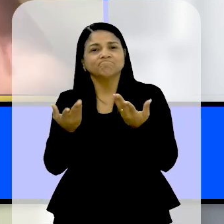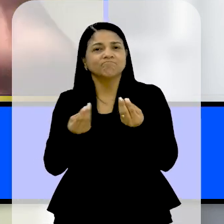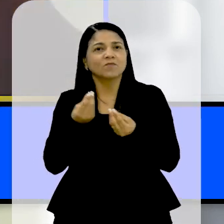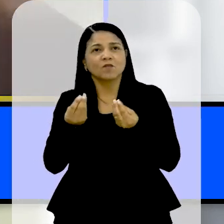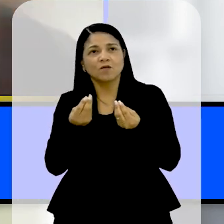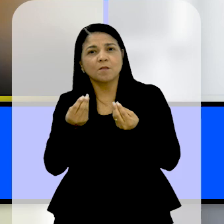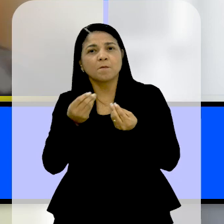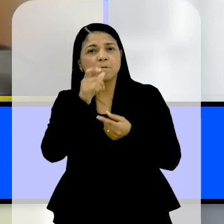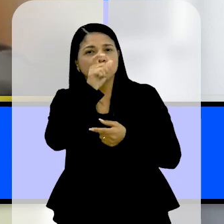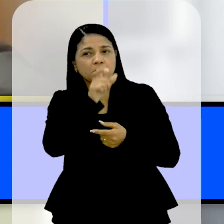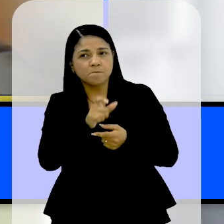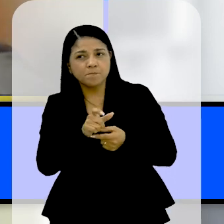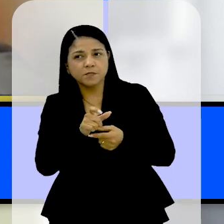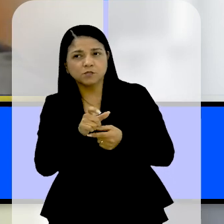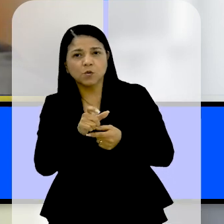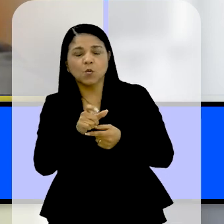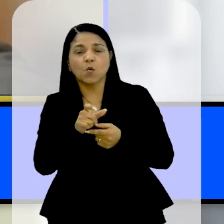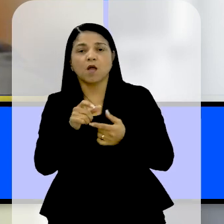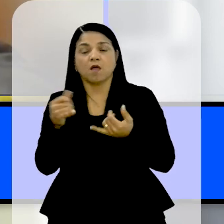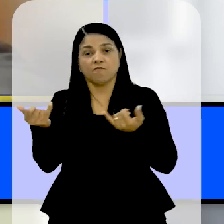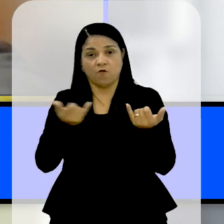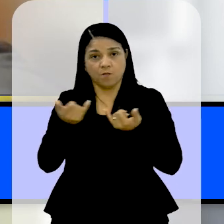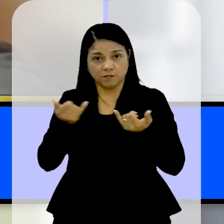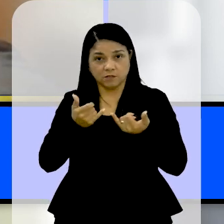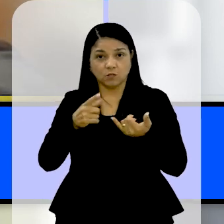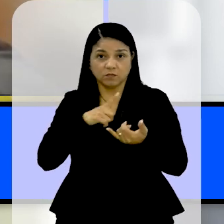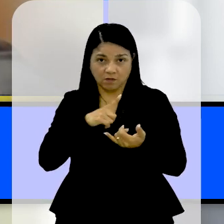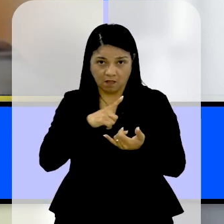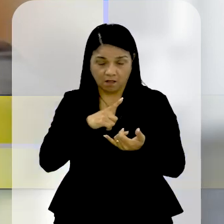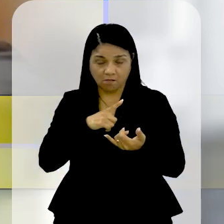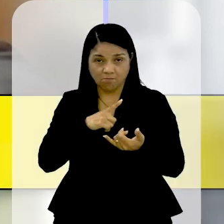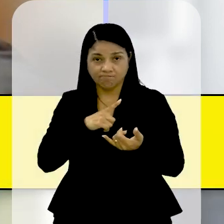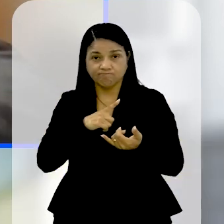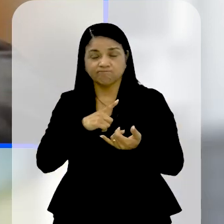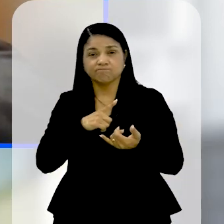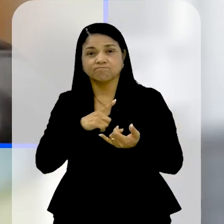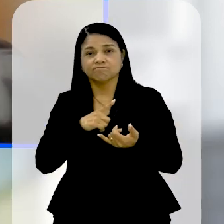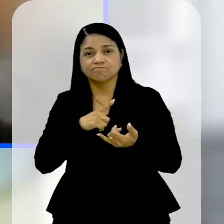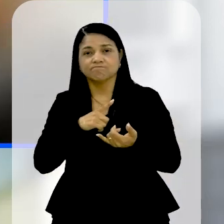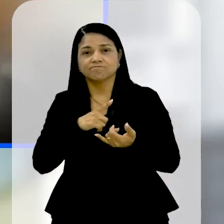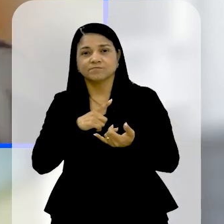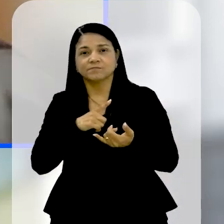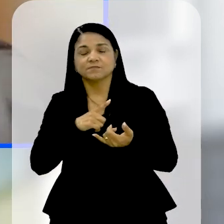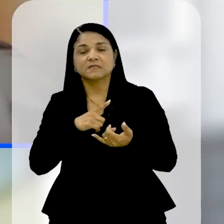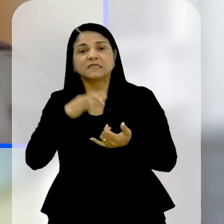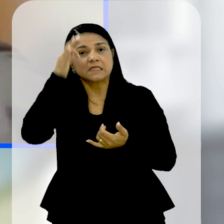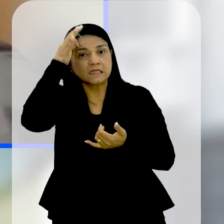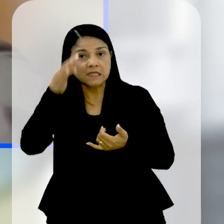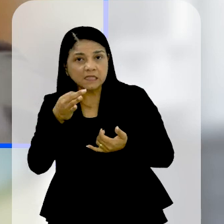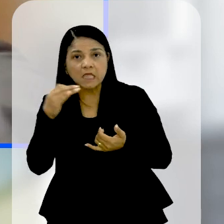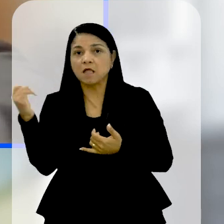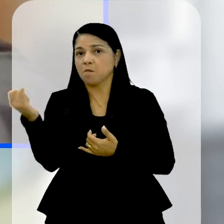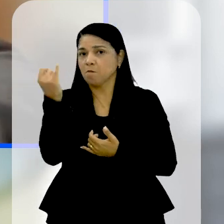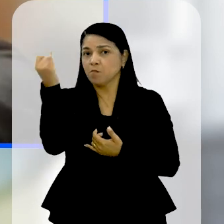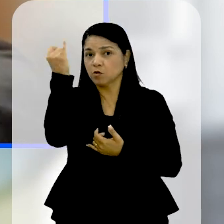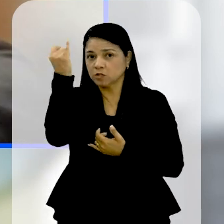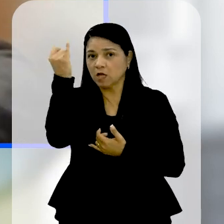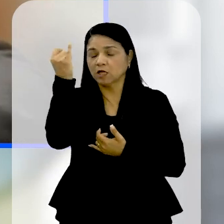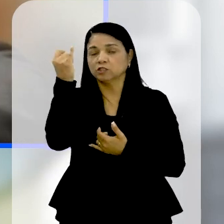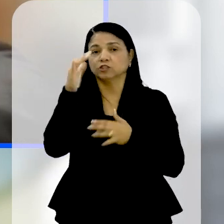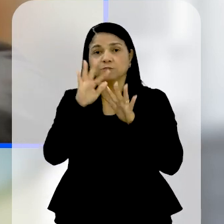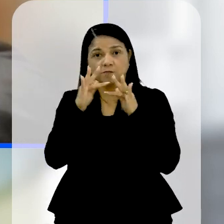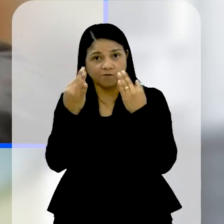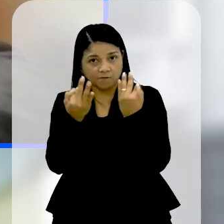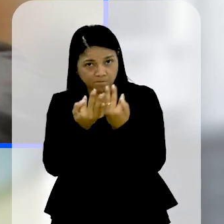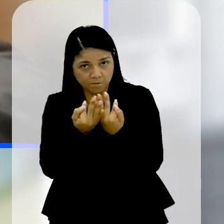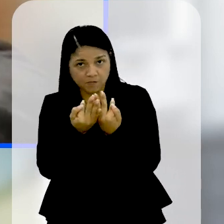que seja a pessoa receber a informação e aquela informação ela entender como importante para